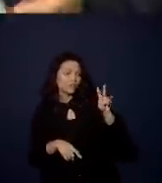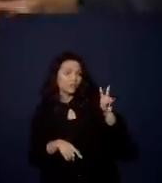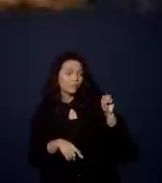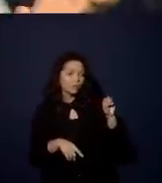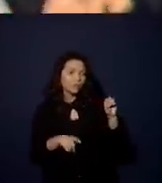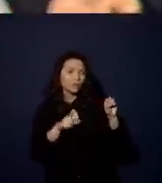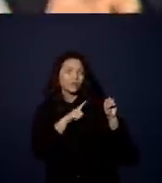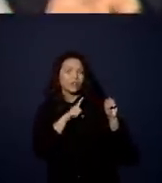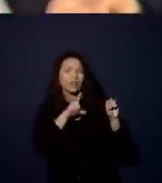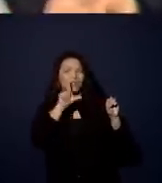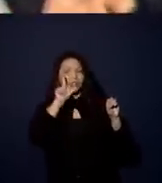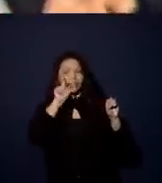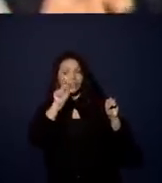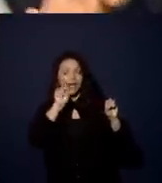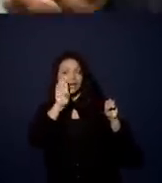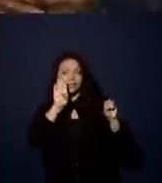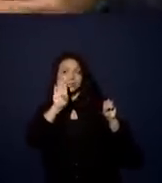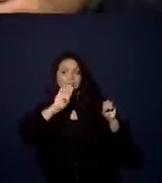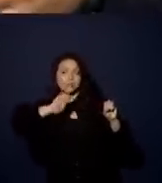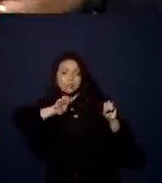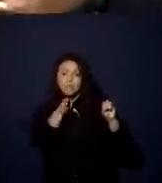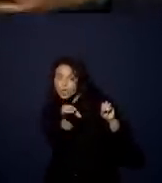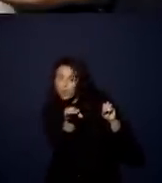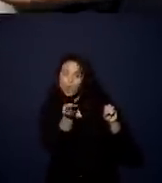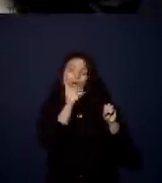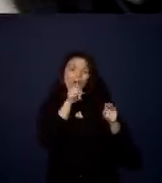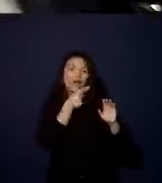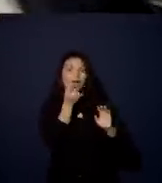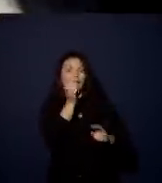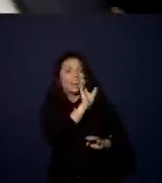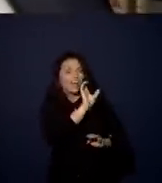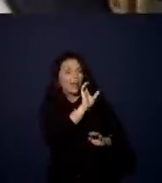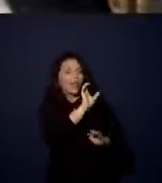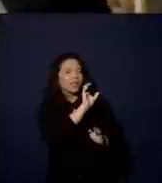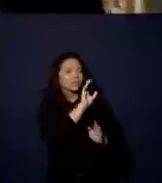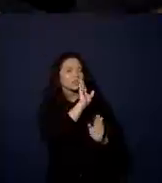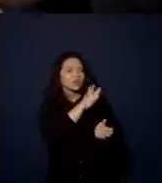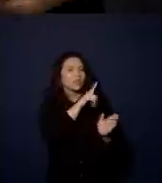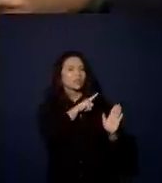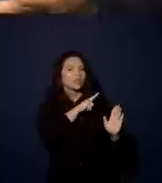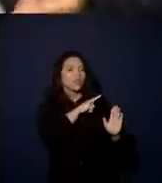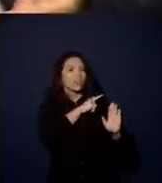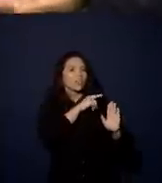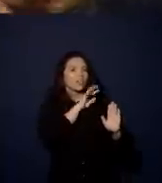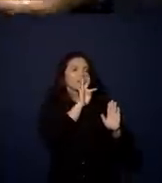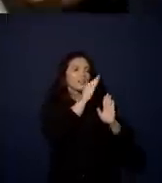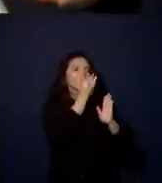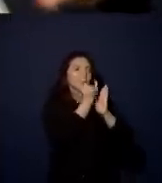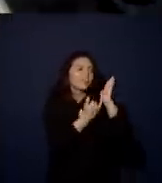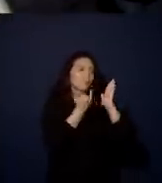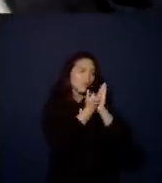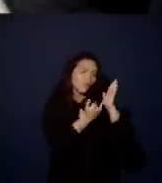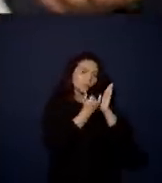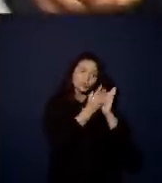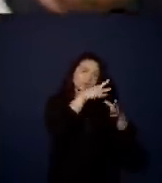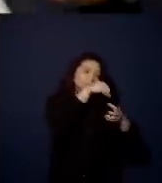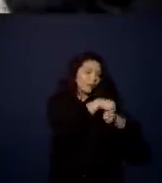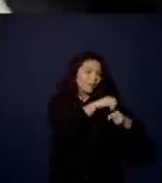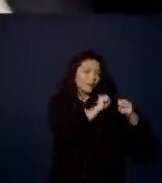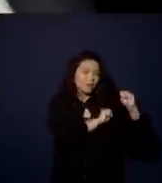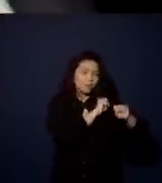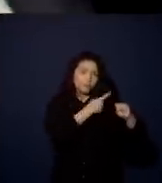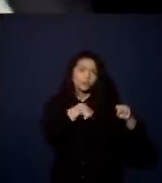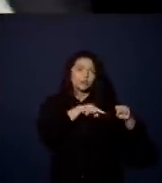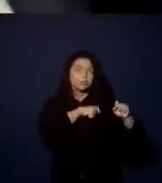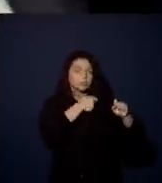companhia tem 10 bi de crédito tributário então eu diria tá posto a captação tá posta dentro da empresa e agora é a gente acelerar